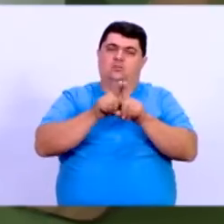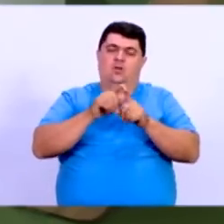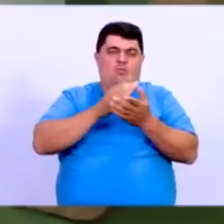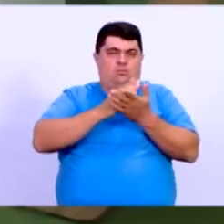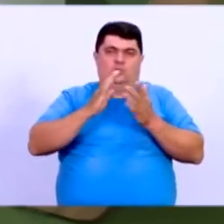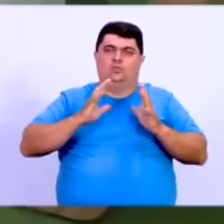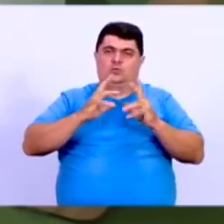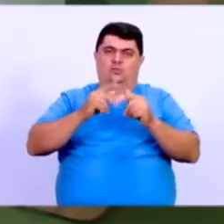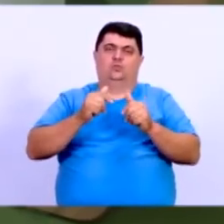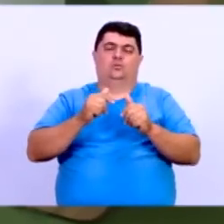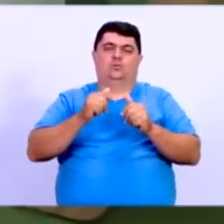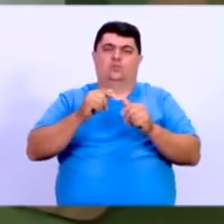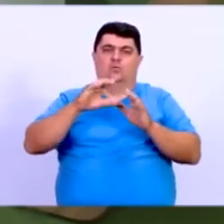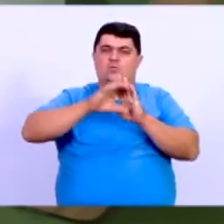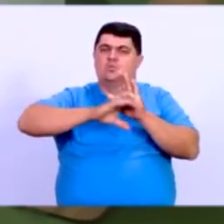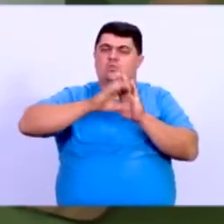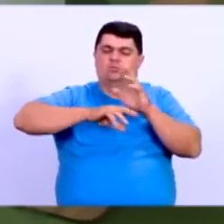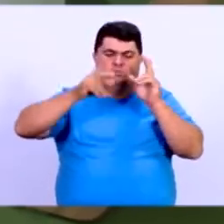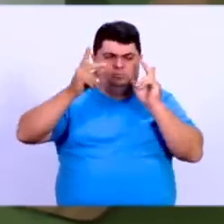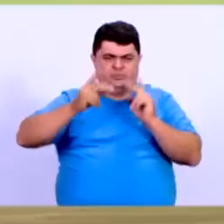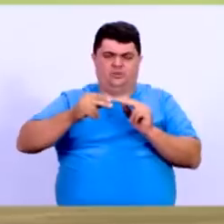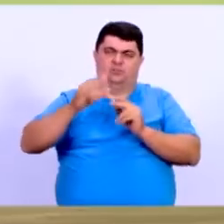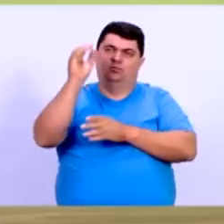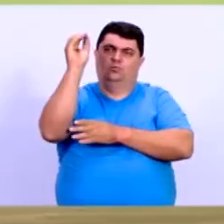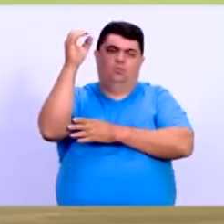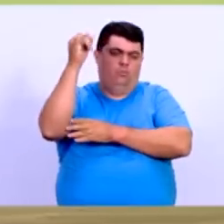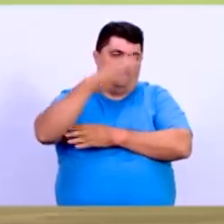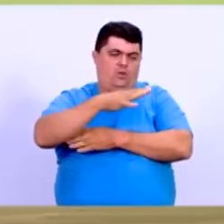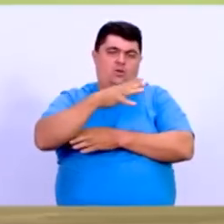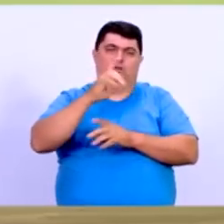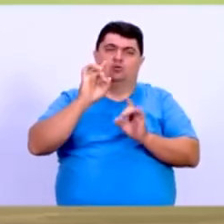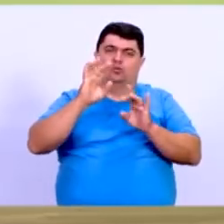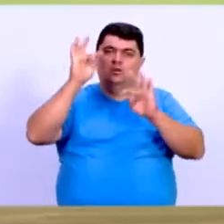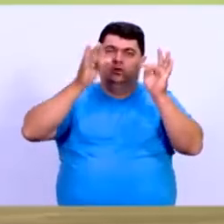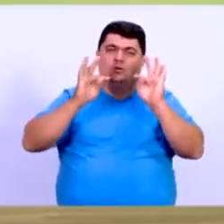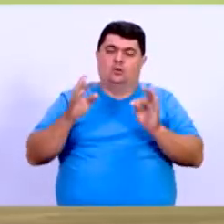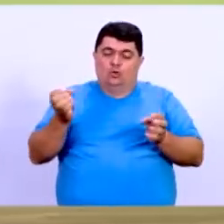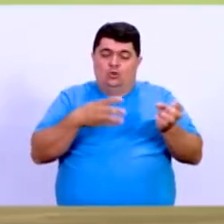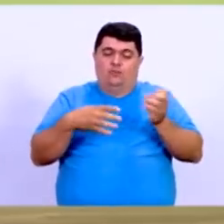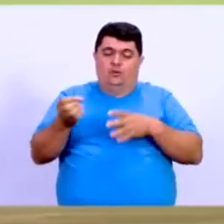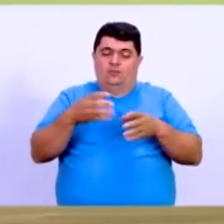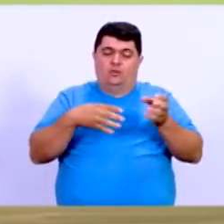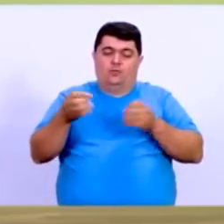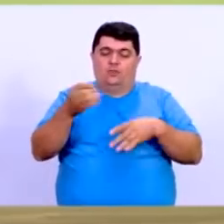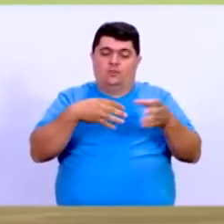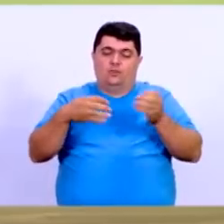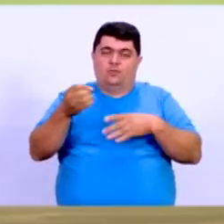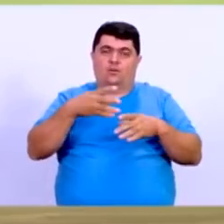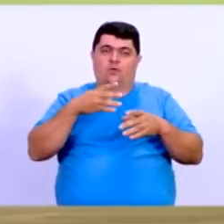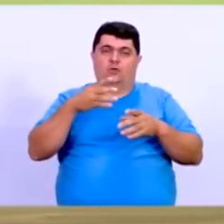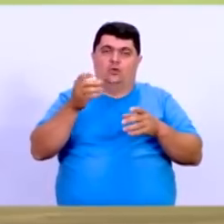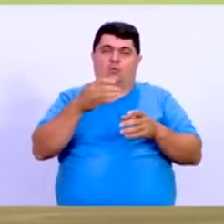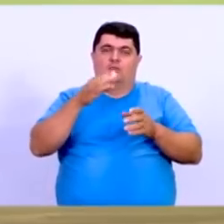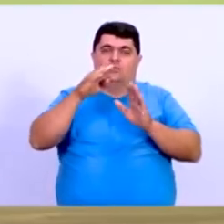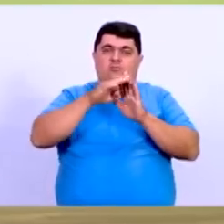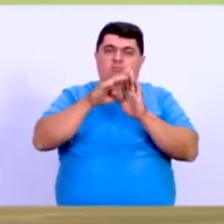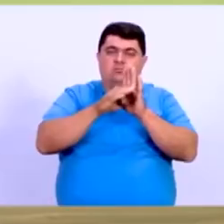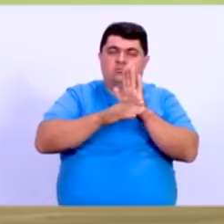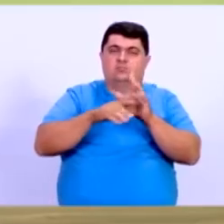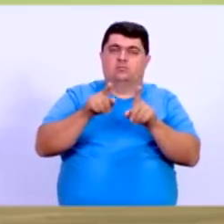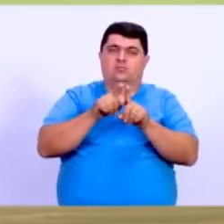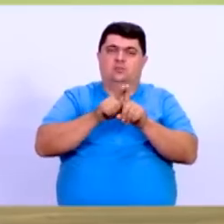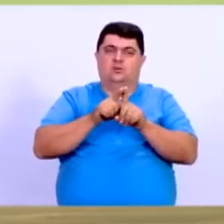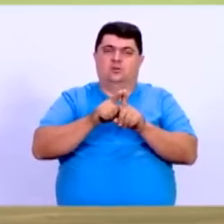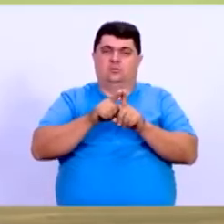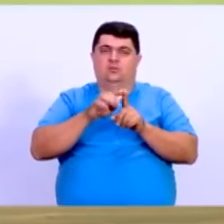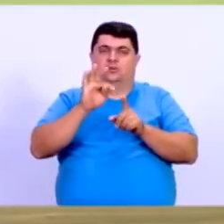sem dúvida. Olha só, o conceito é o mesmo, gente. O conceito não muda. O que avança é a tecnologia e surgem novas aplicações, né? O professor Tiago